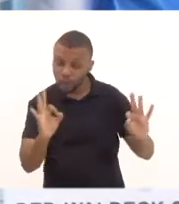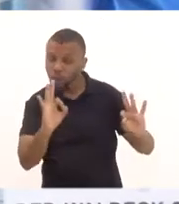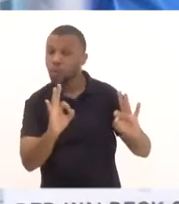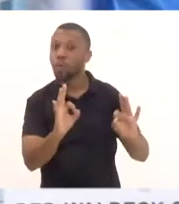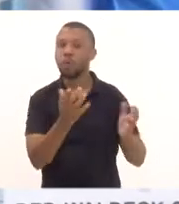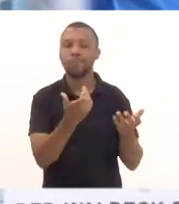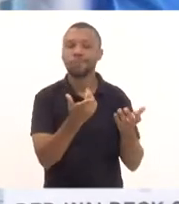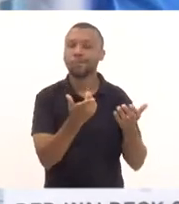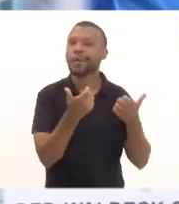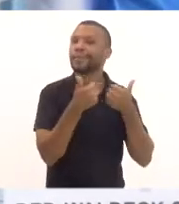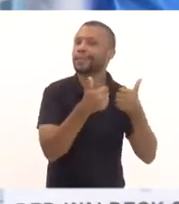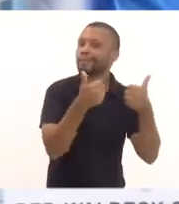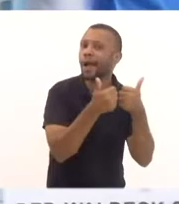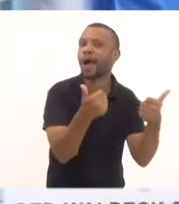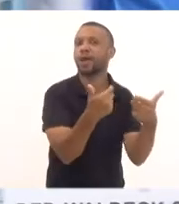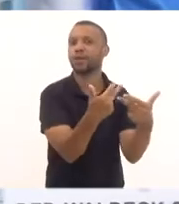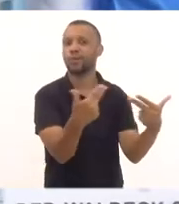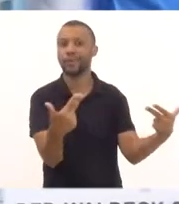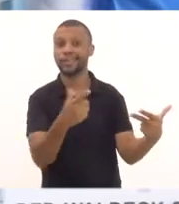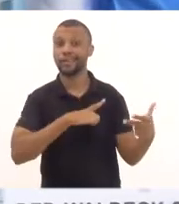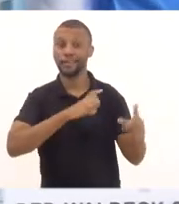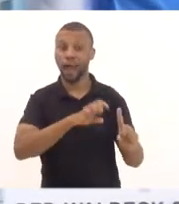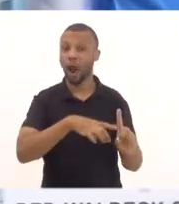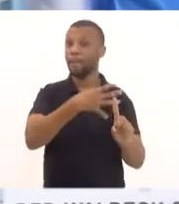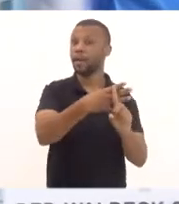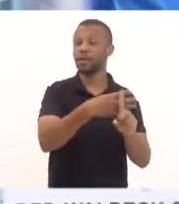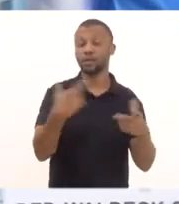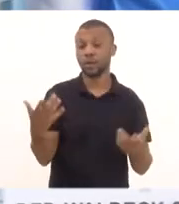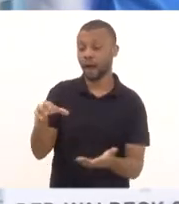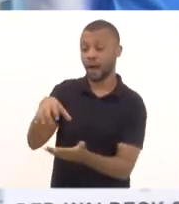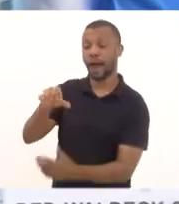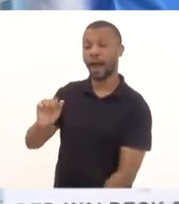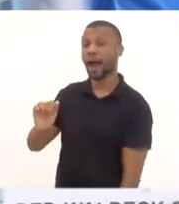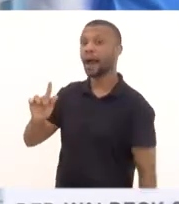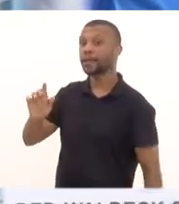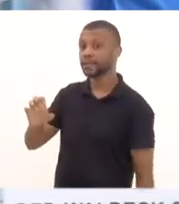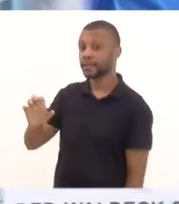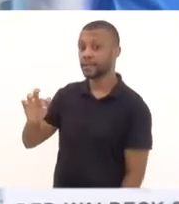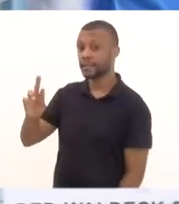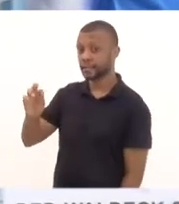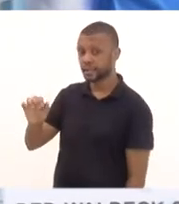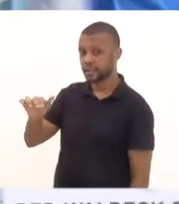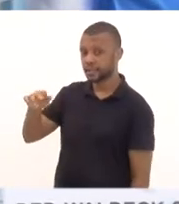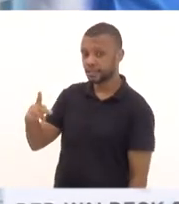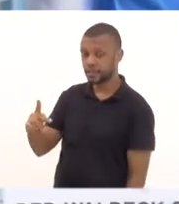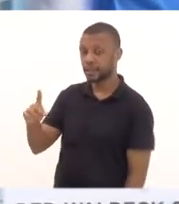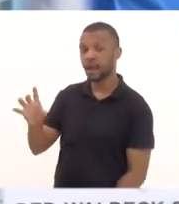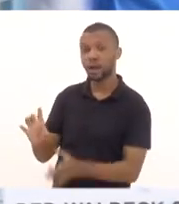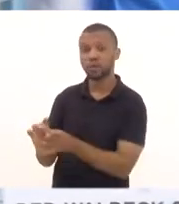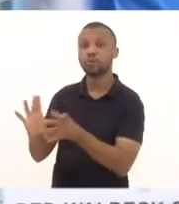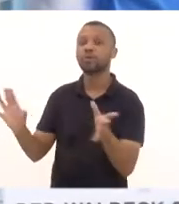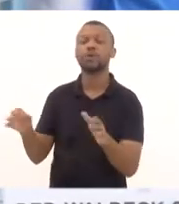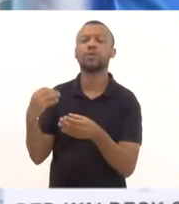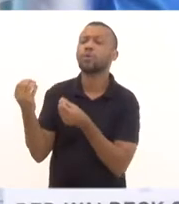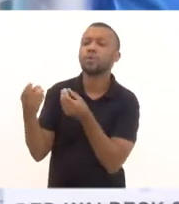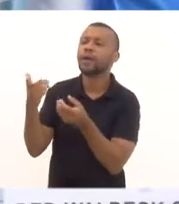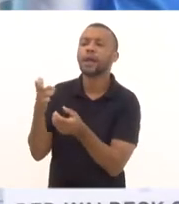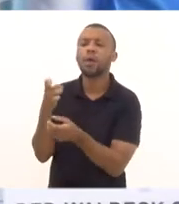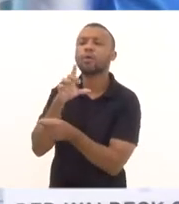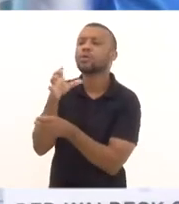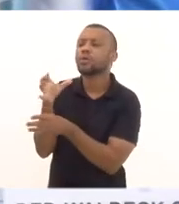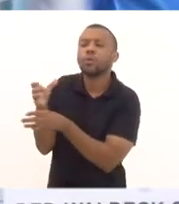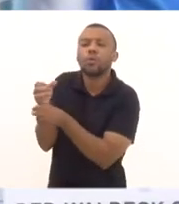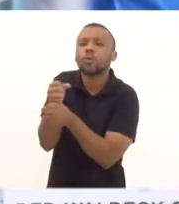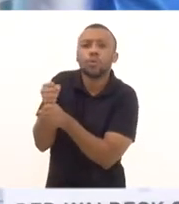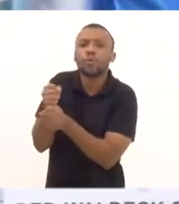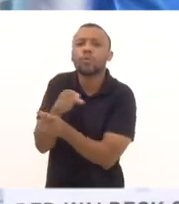só um absurdo e Agetran fica que autorizou eu tô aqui nós temos saber qual é a base de cálculo como é que eu como é que eu chegou esse cálculo